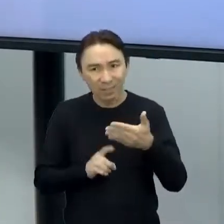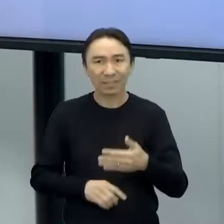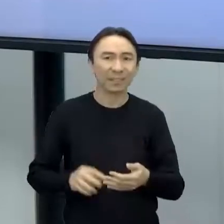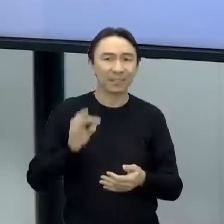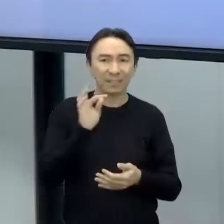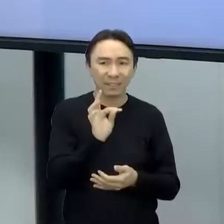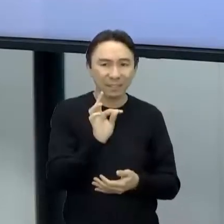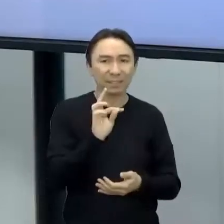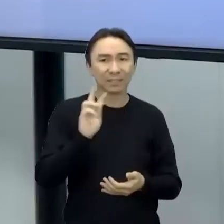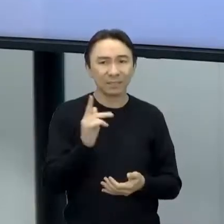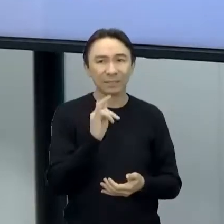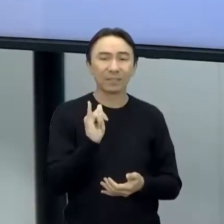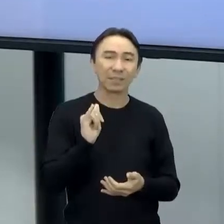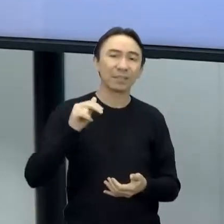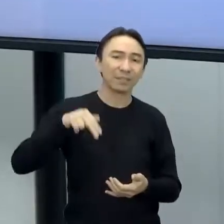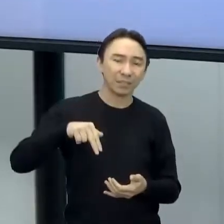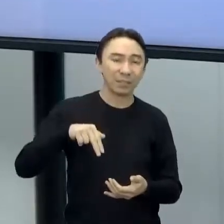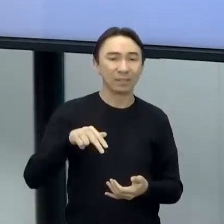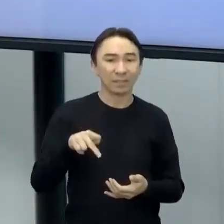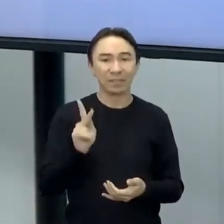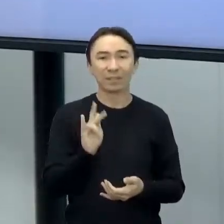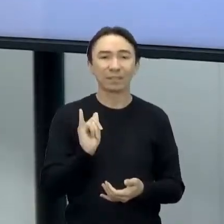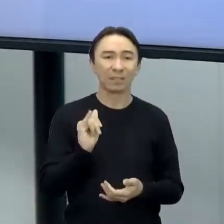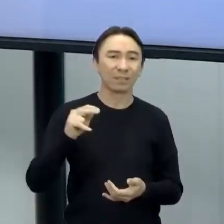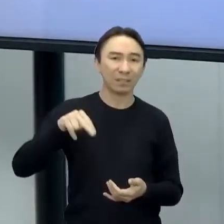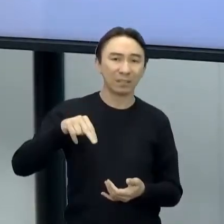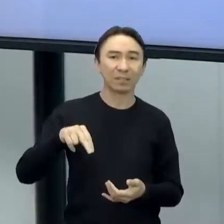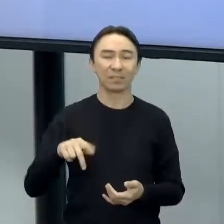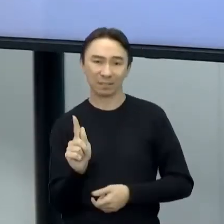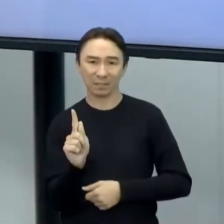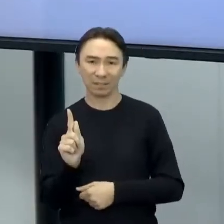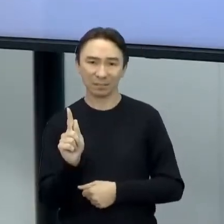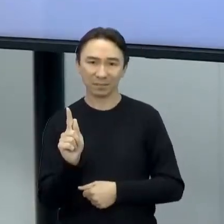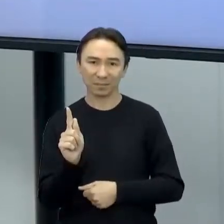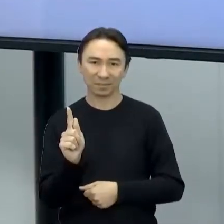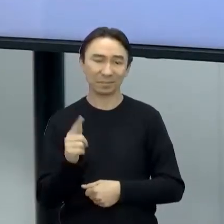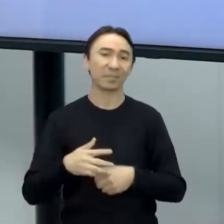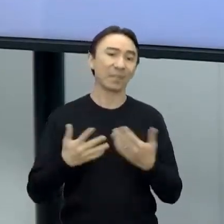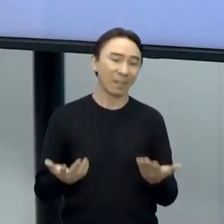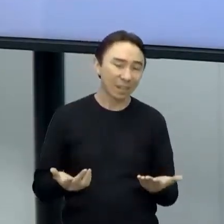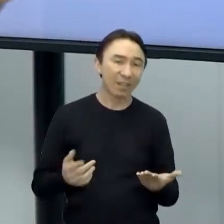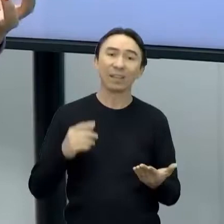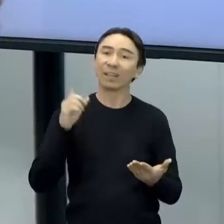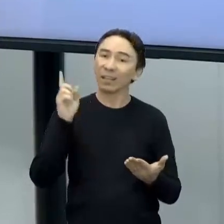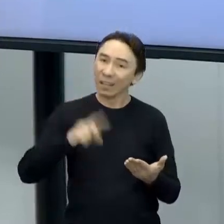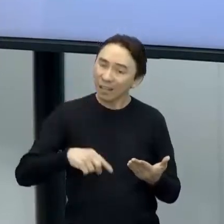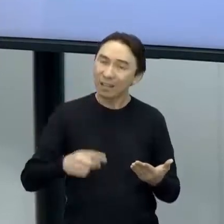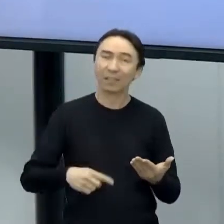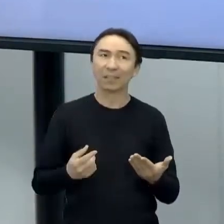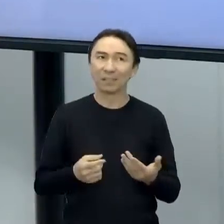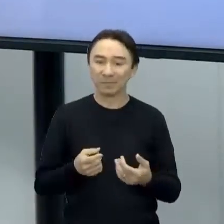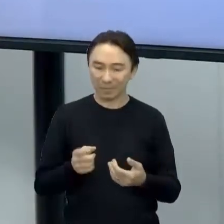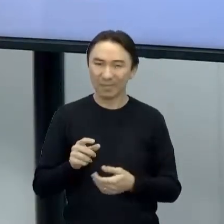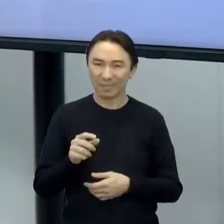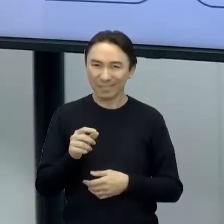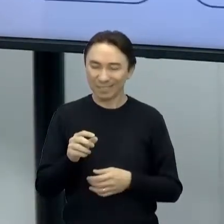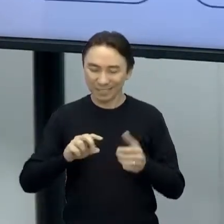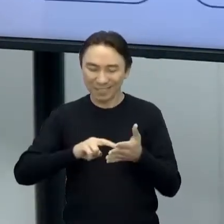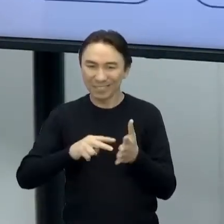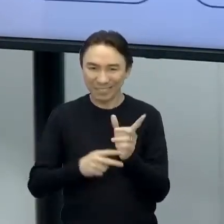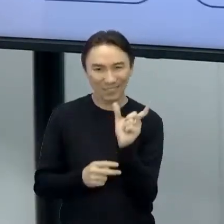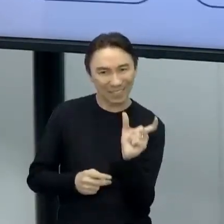O thinking em inglês significa pensando. Então, é algo pensando em alguém.